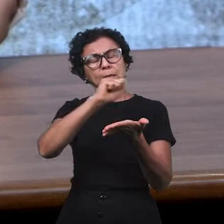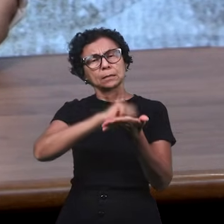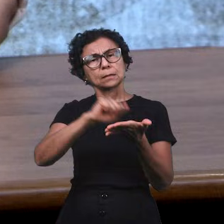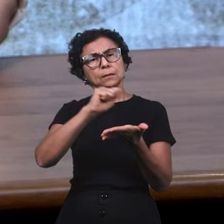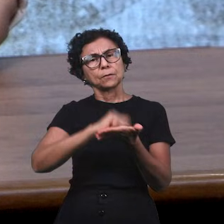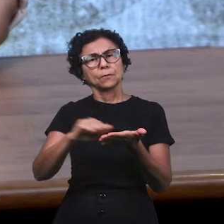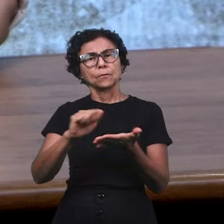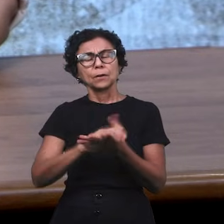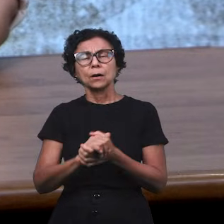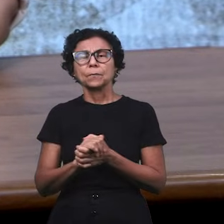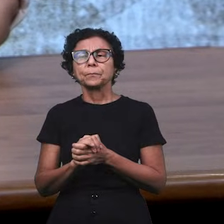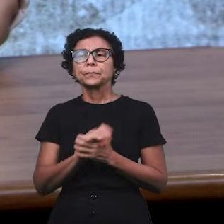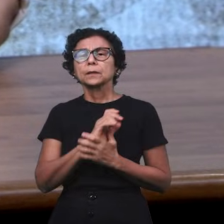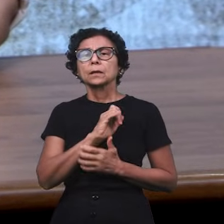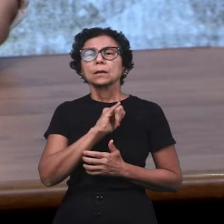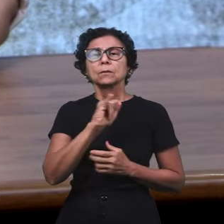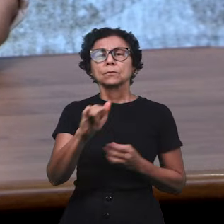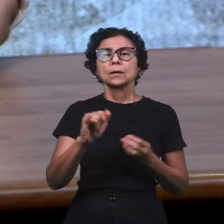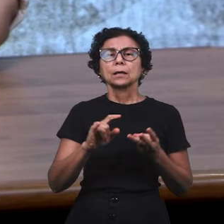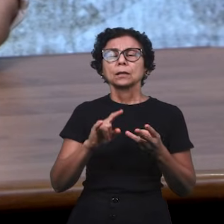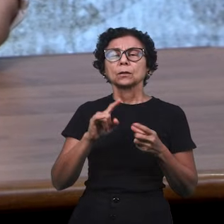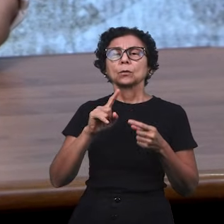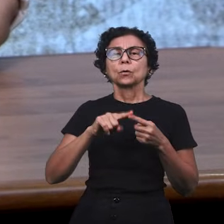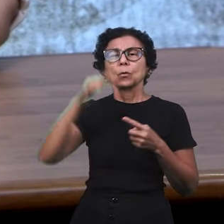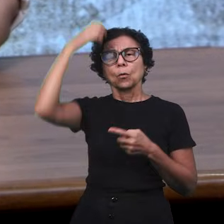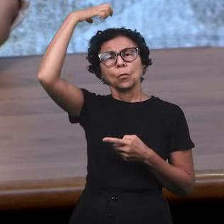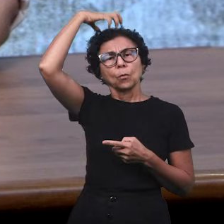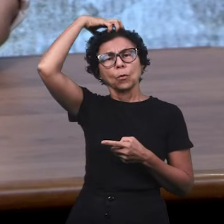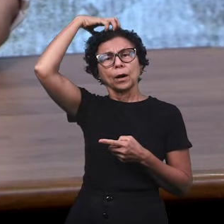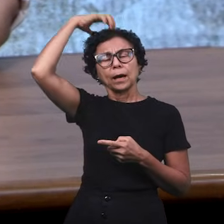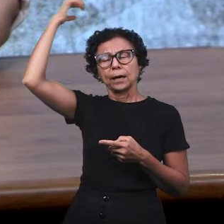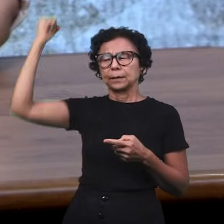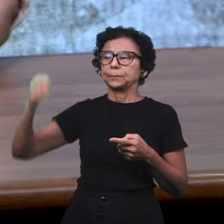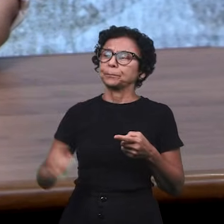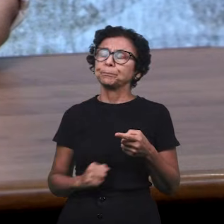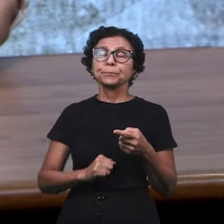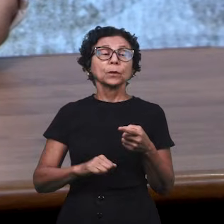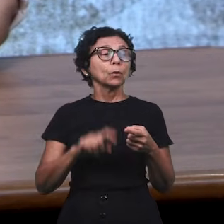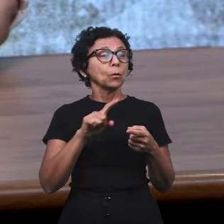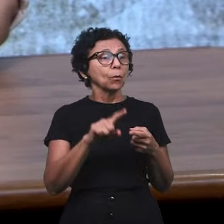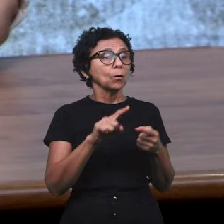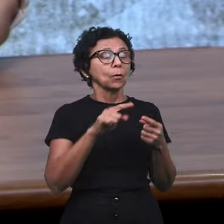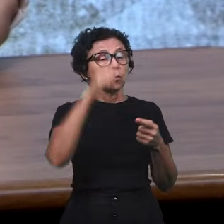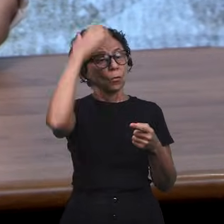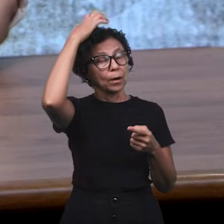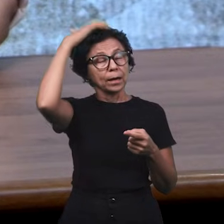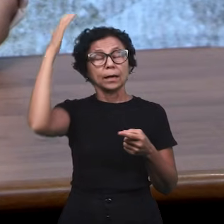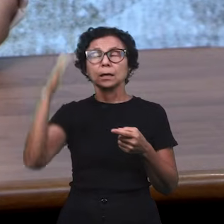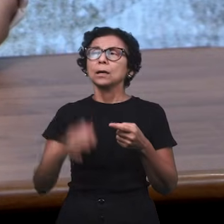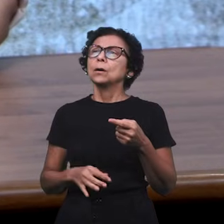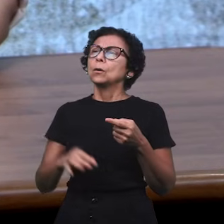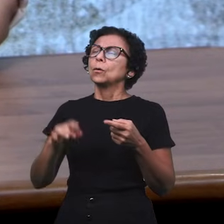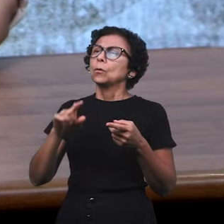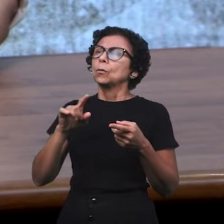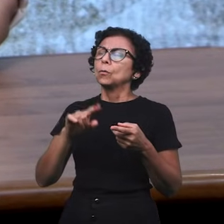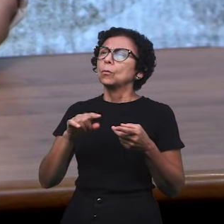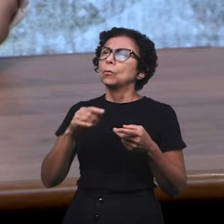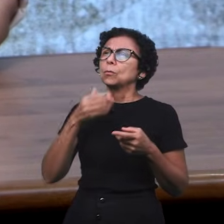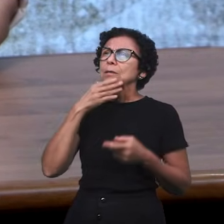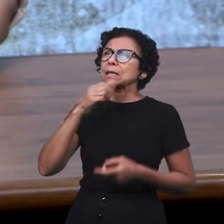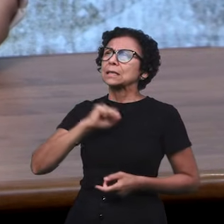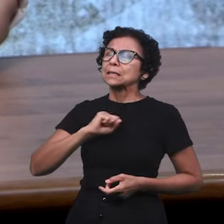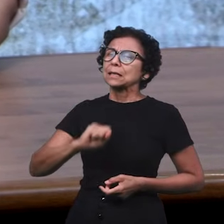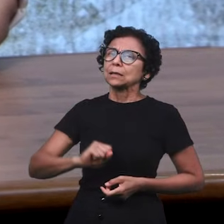rei, dizendo: o sacerdote Ilquias me deu um livro, e Safã leu